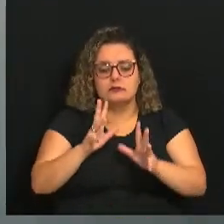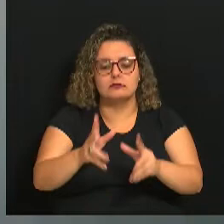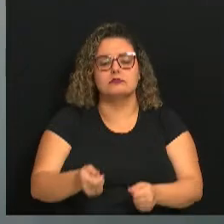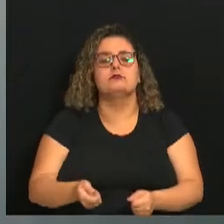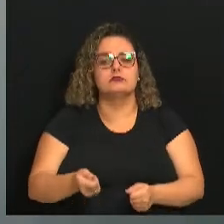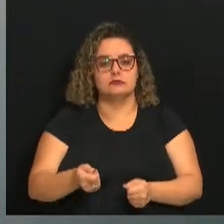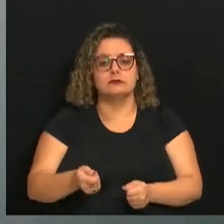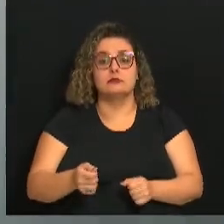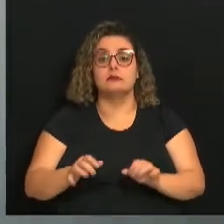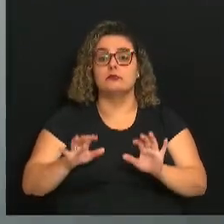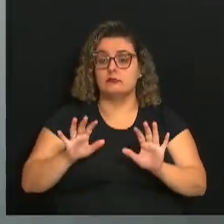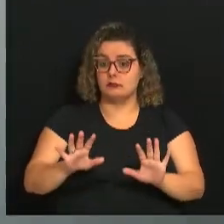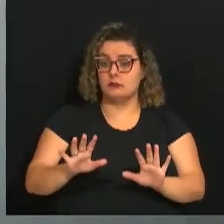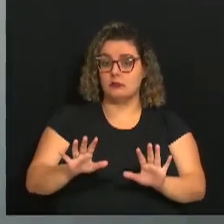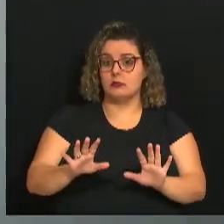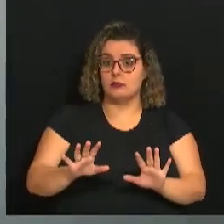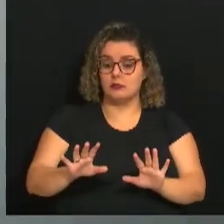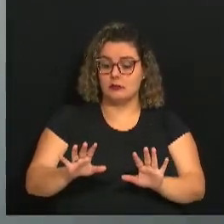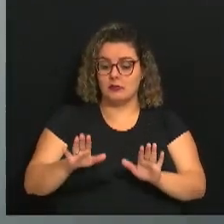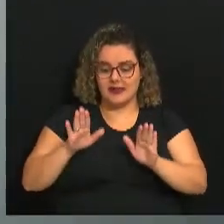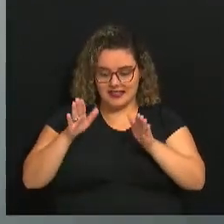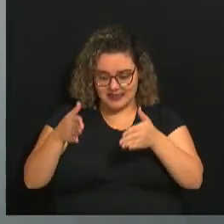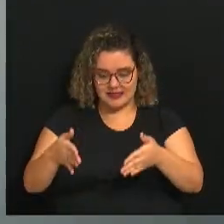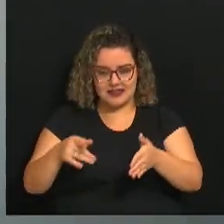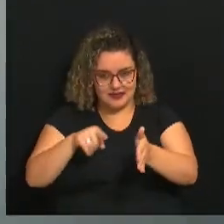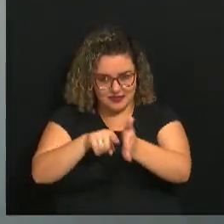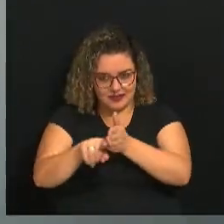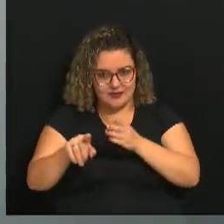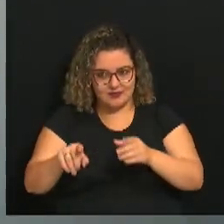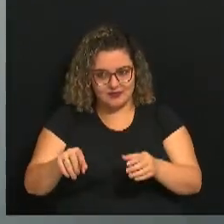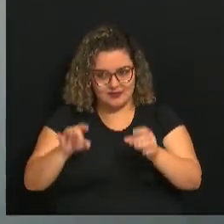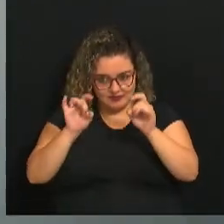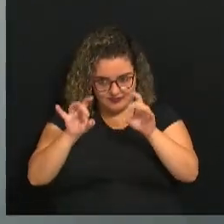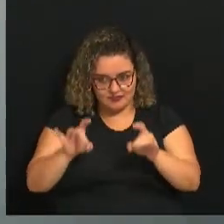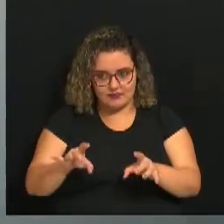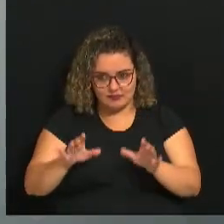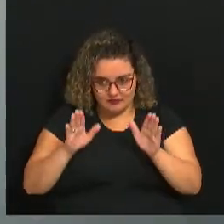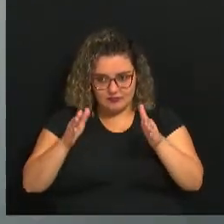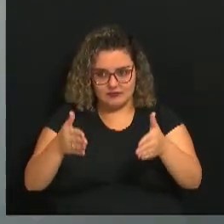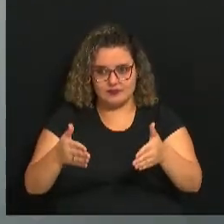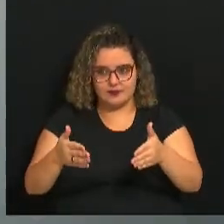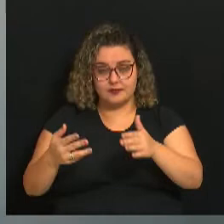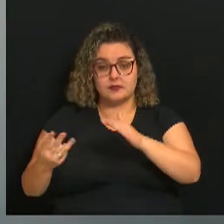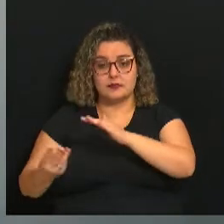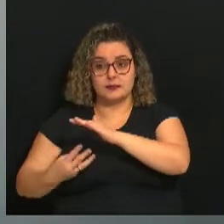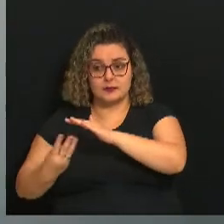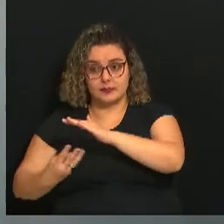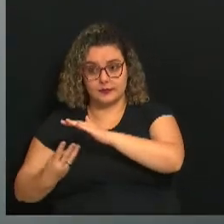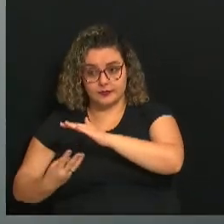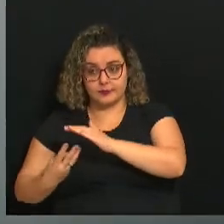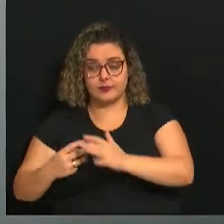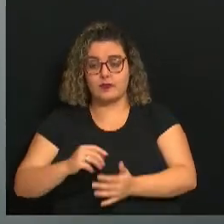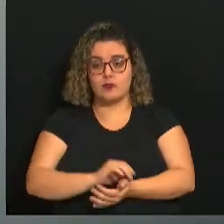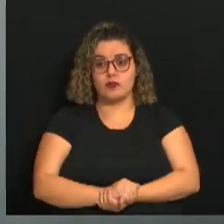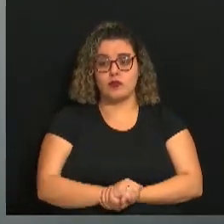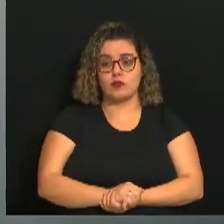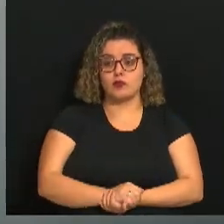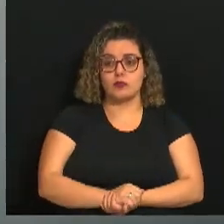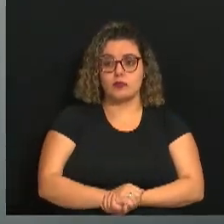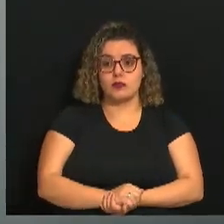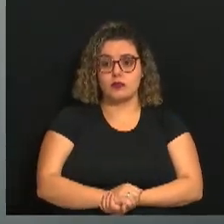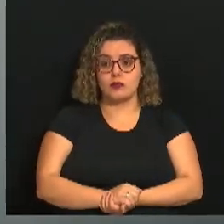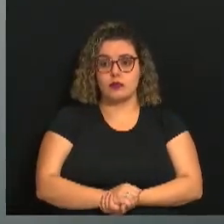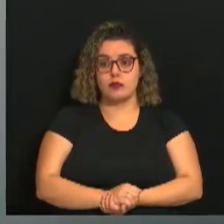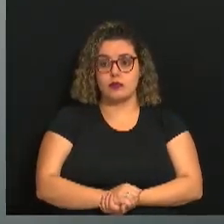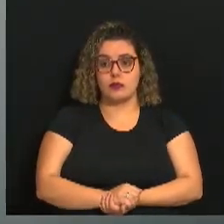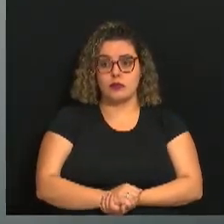a questão bem específica sobre a questão da terceirização, ela é uma questão assim